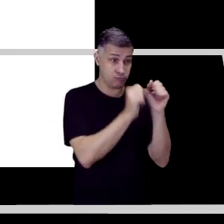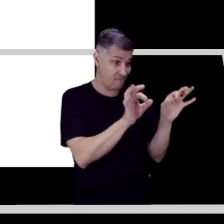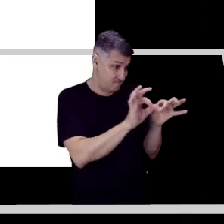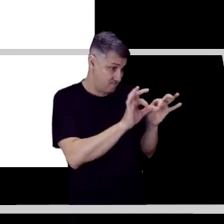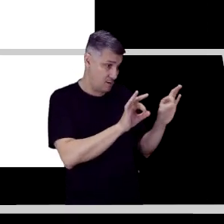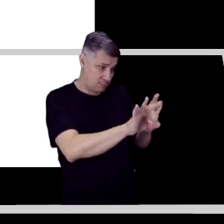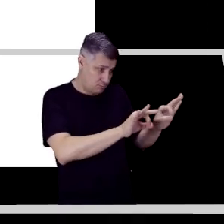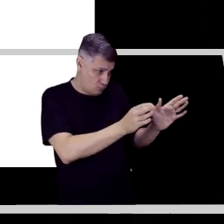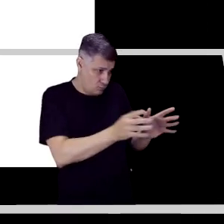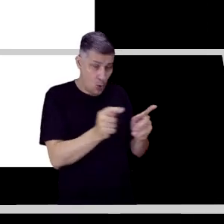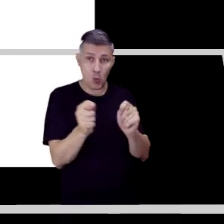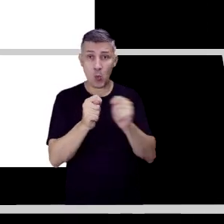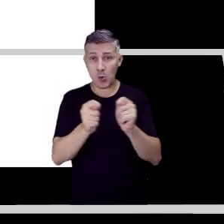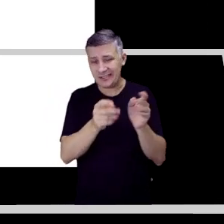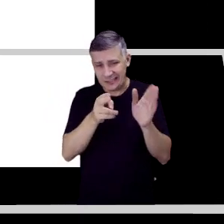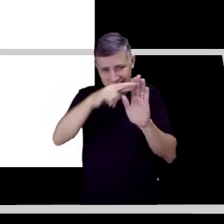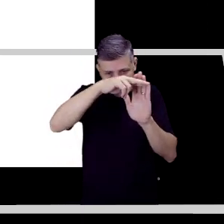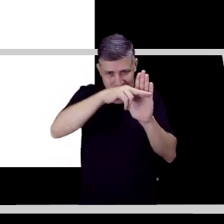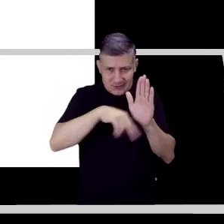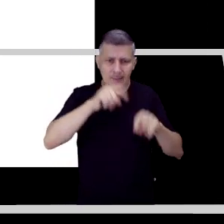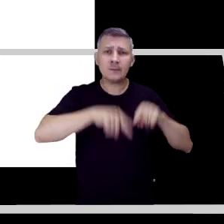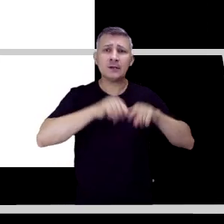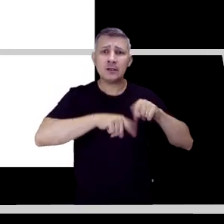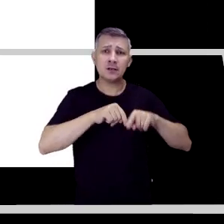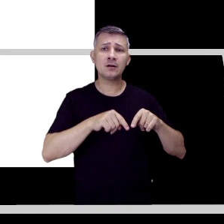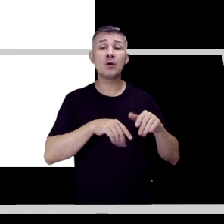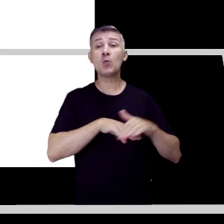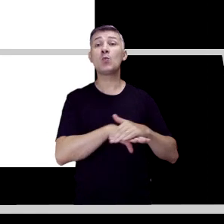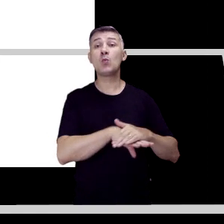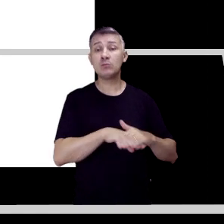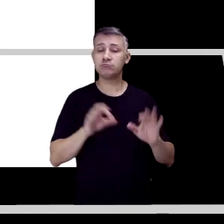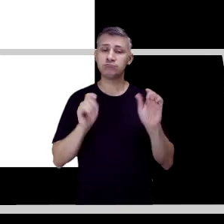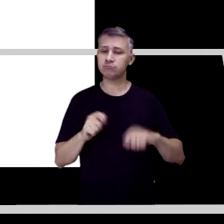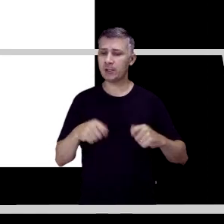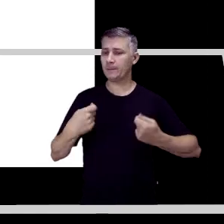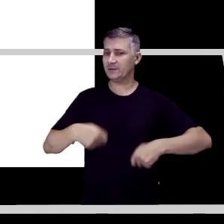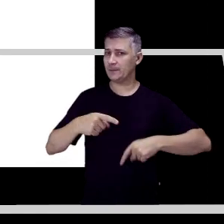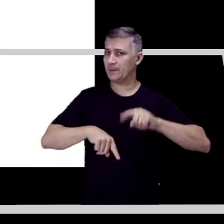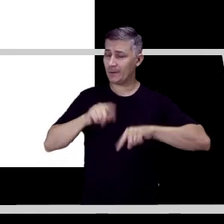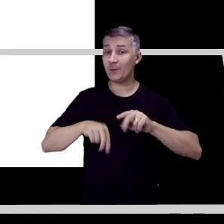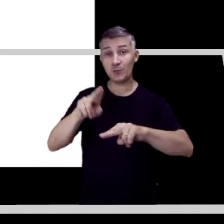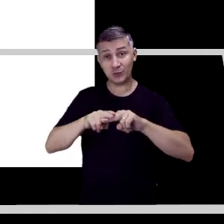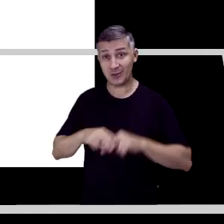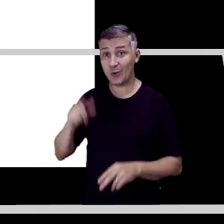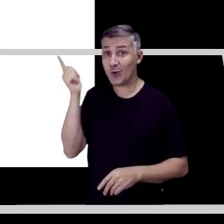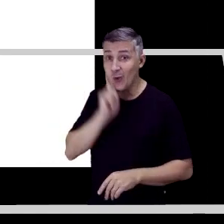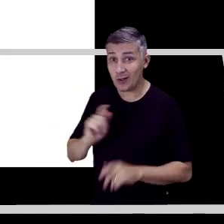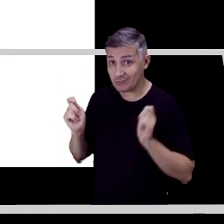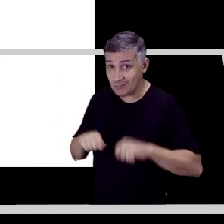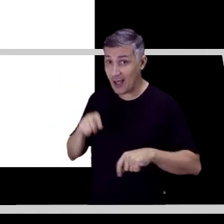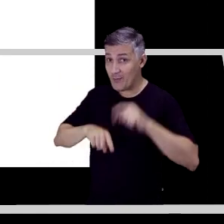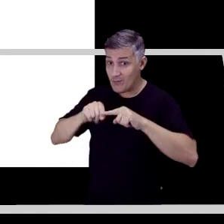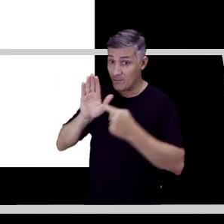né? Tu ter um controle muito preciso de quais são os componentes do sistema construtivo, e é por isso que a gente